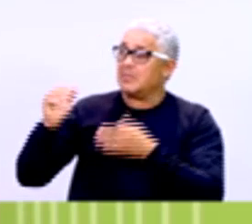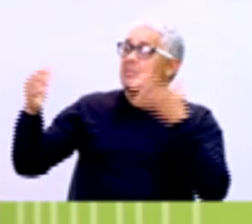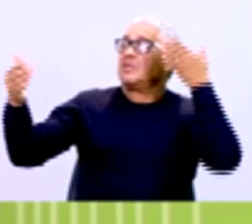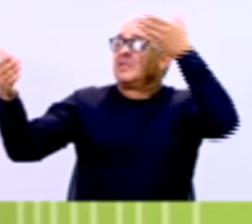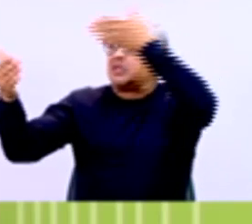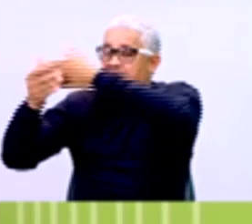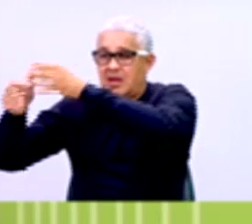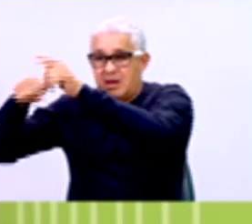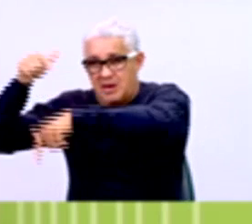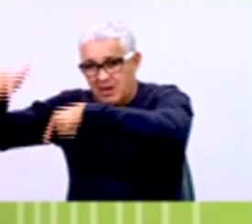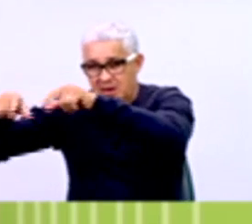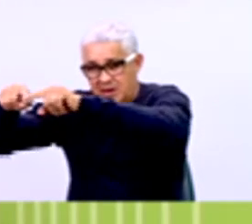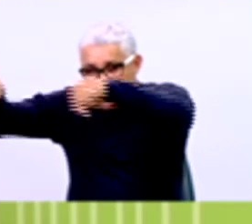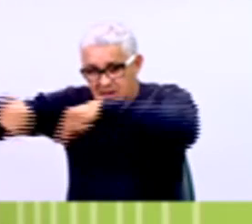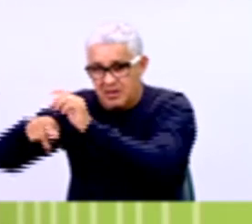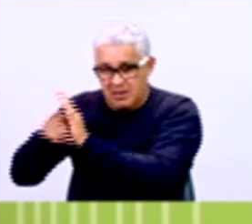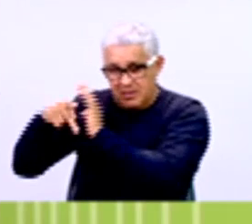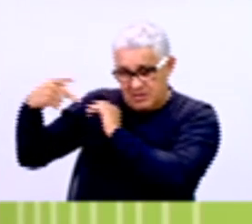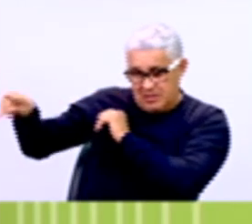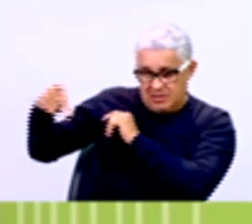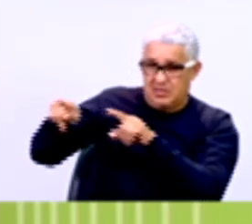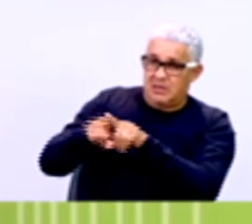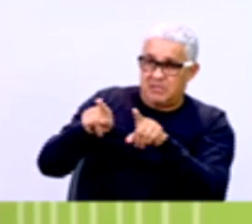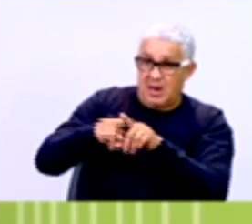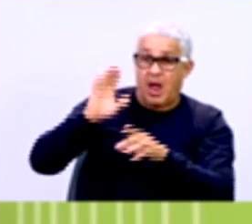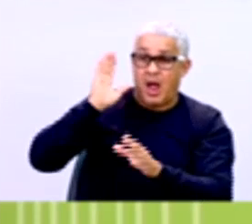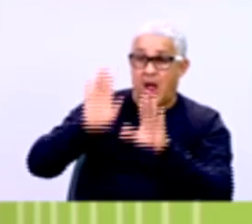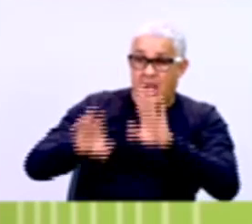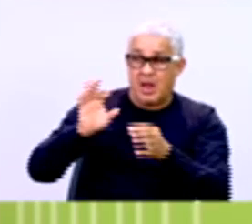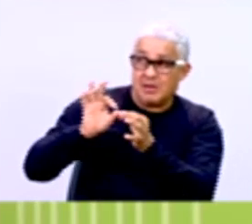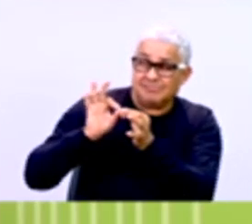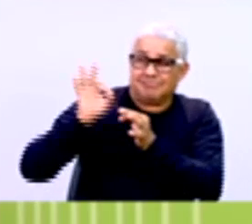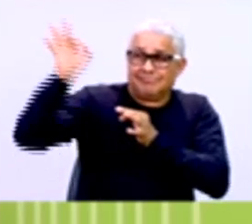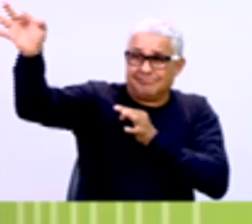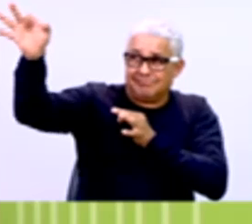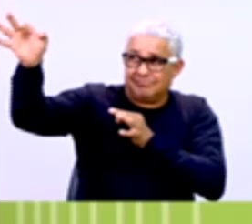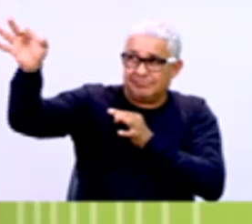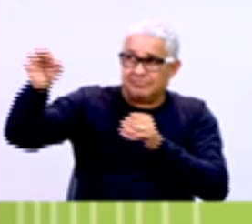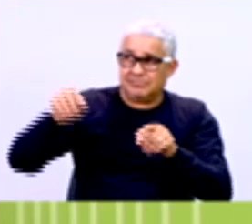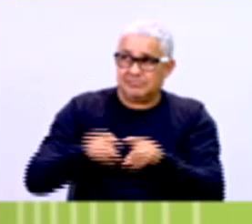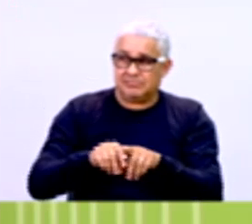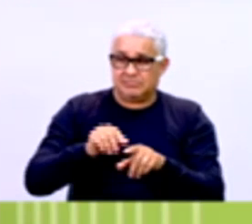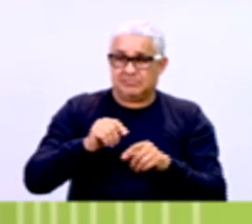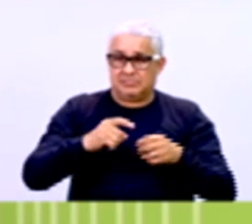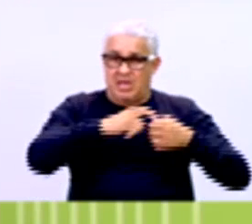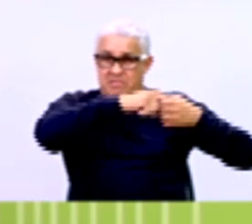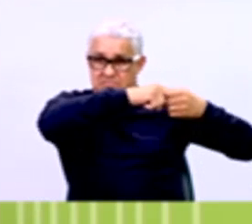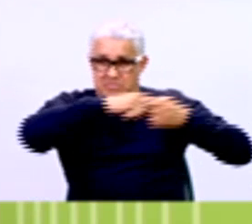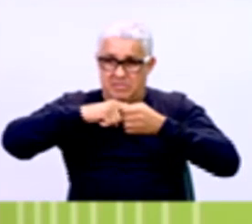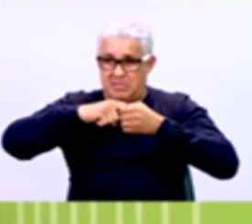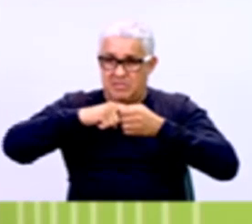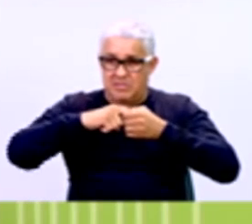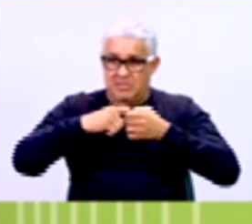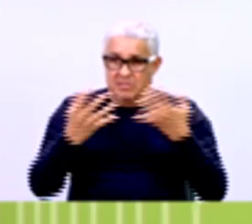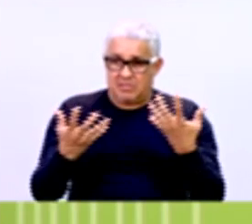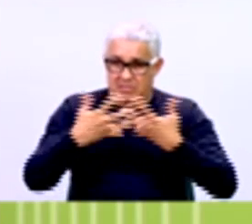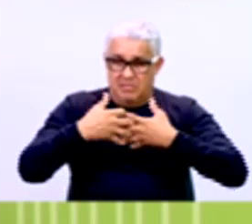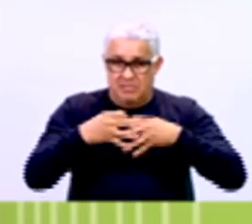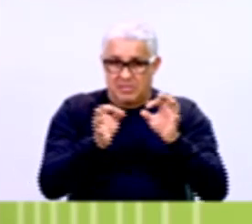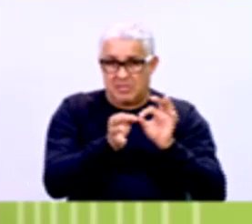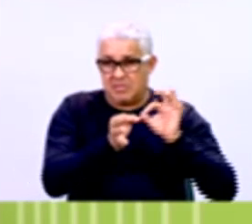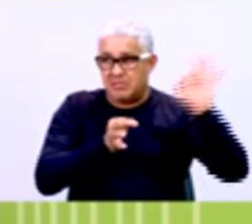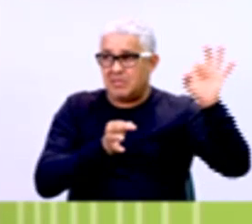muitas vezes é uma outra instituição, um anexo, não é, do IFRO,